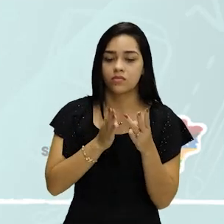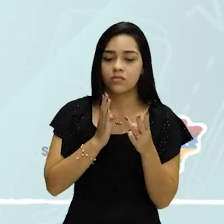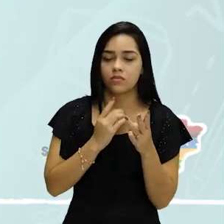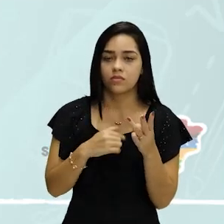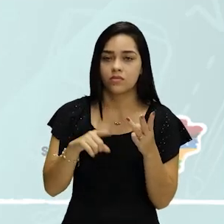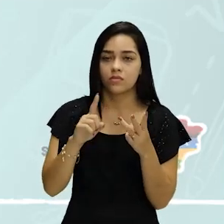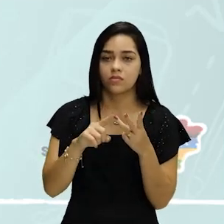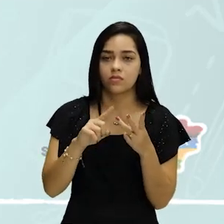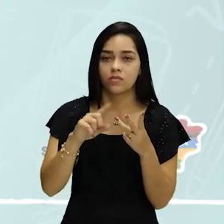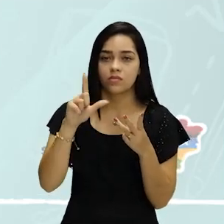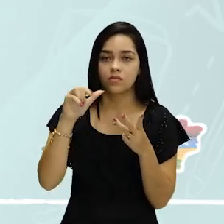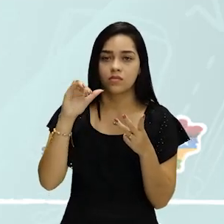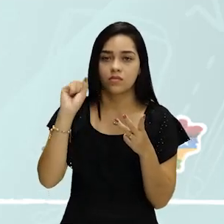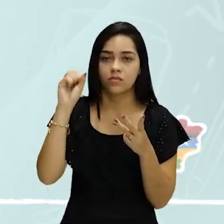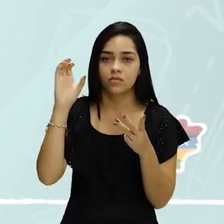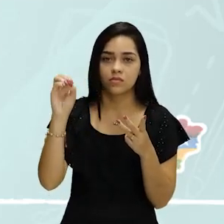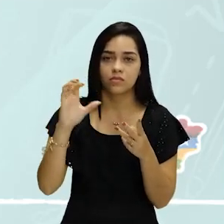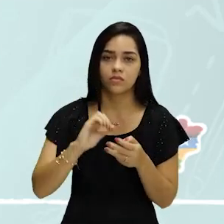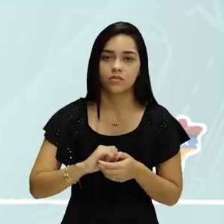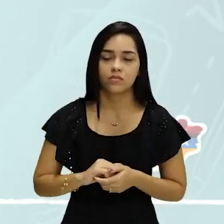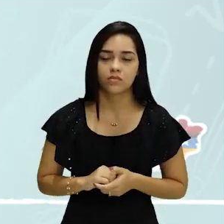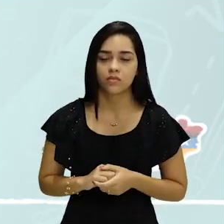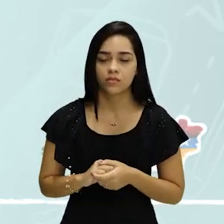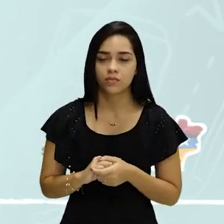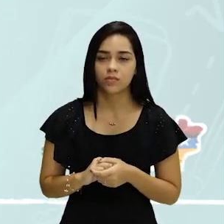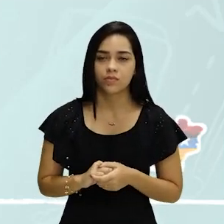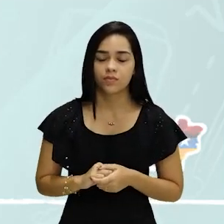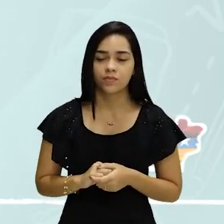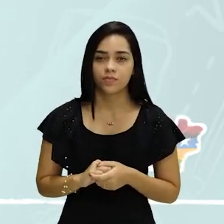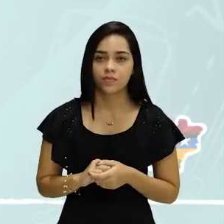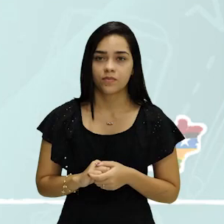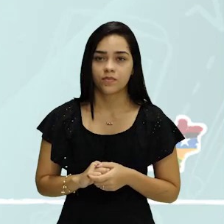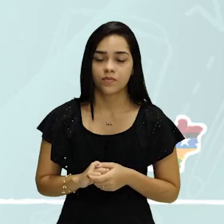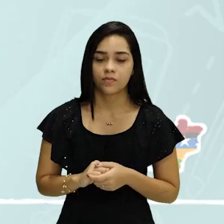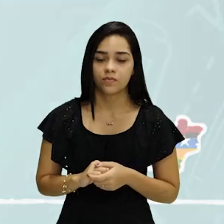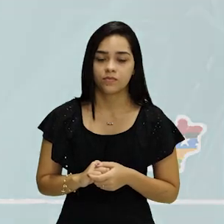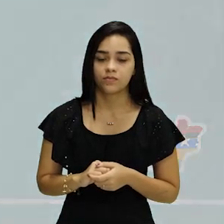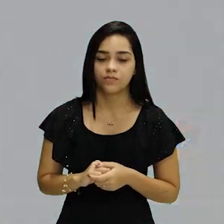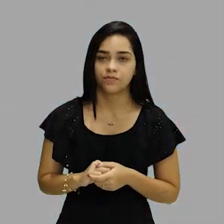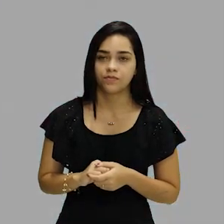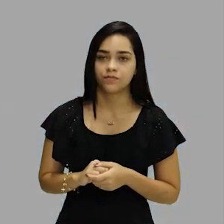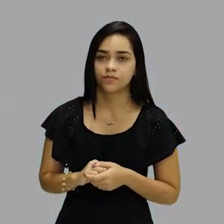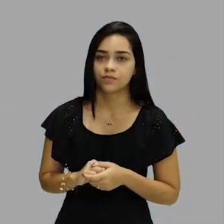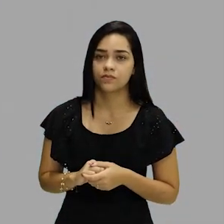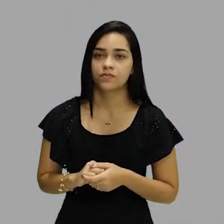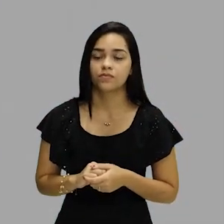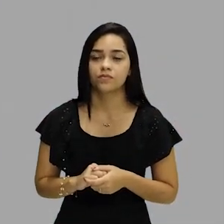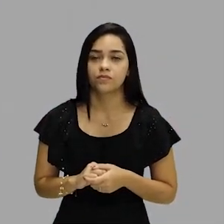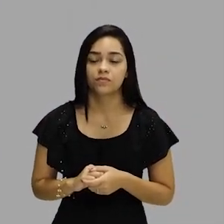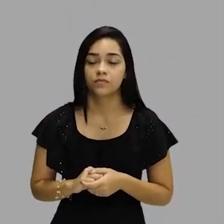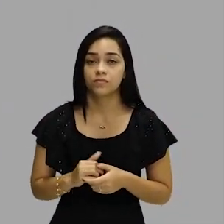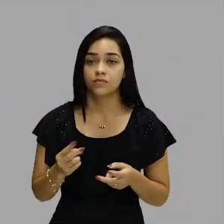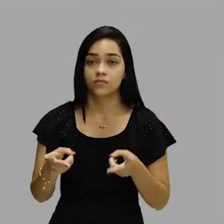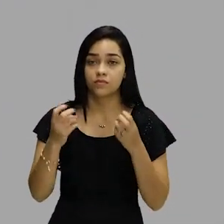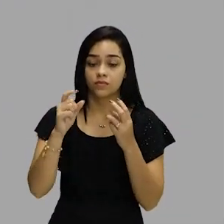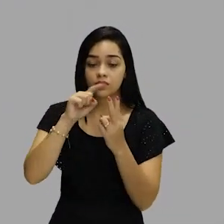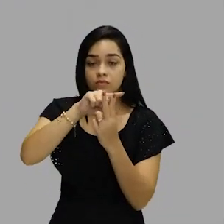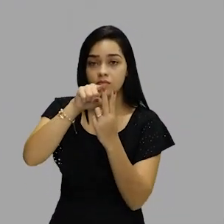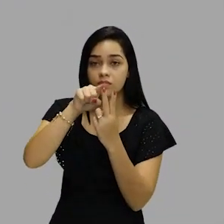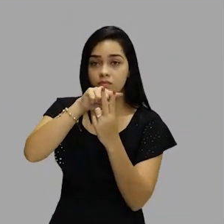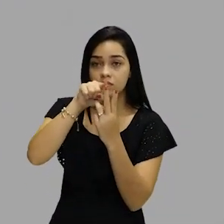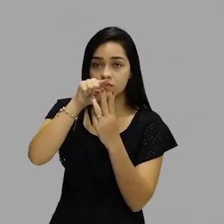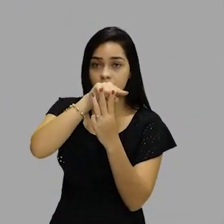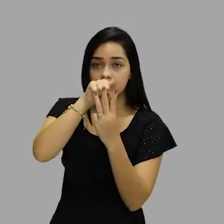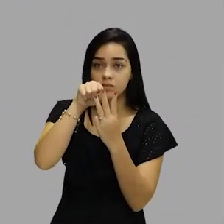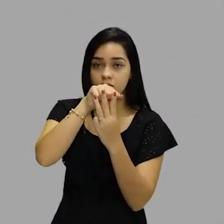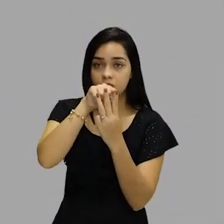muscular estriado cardíaco e tecido muscular liso. Observe que esses 2 primeiros